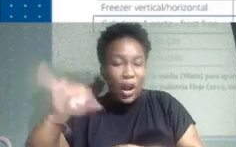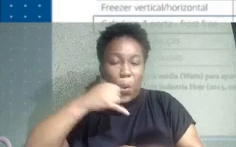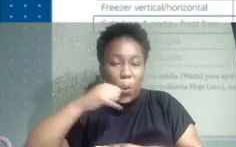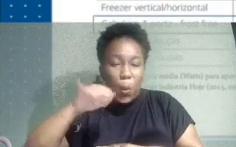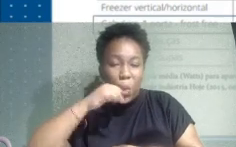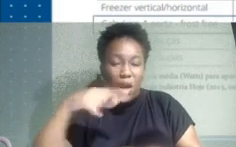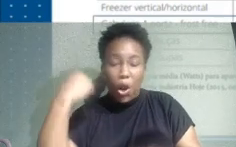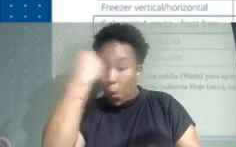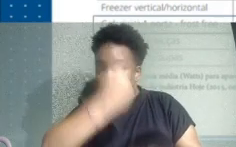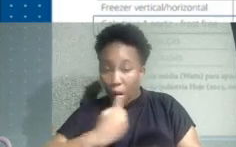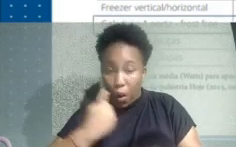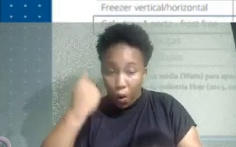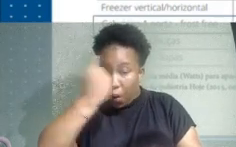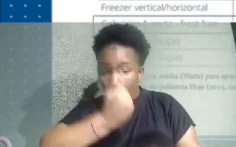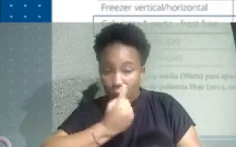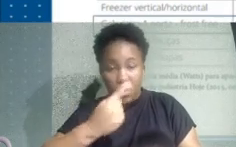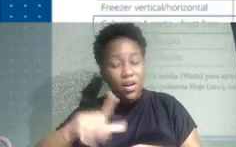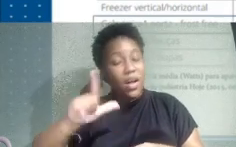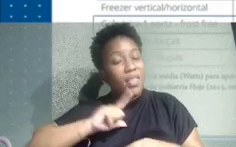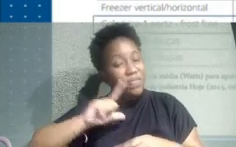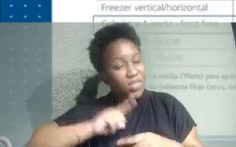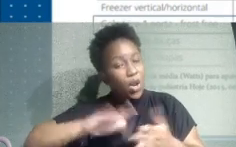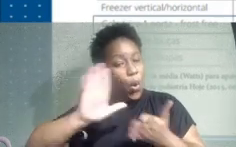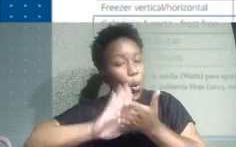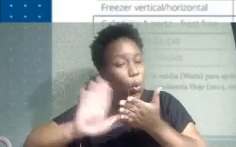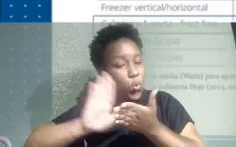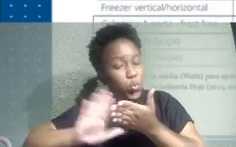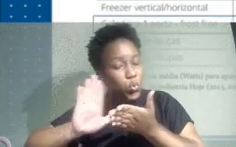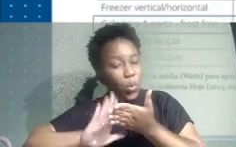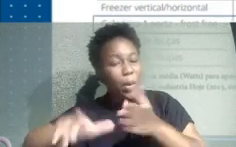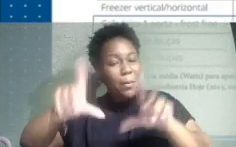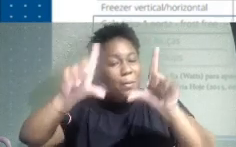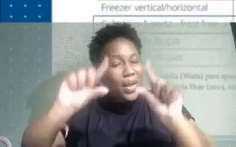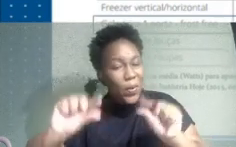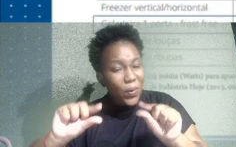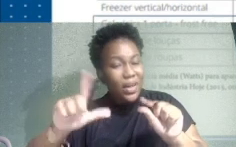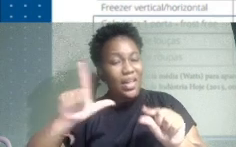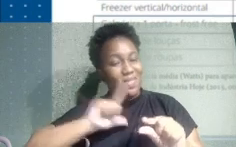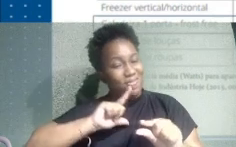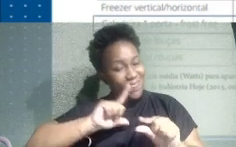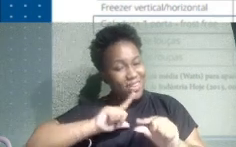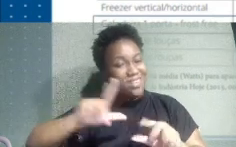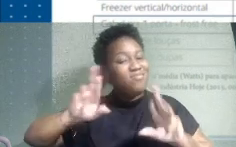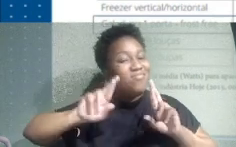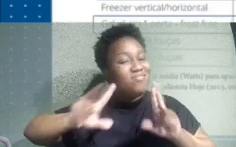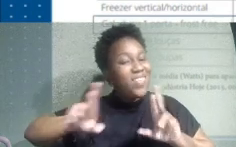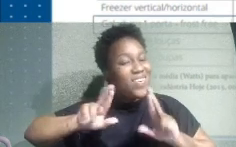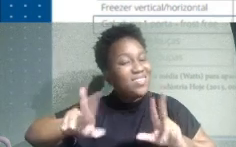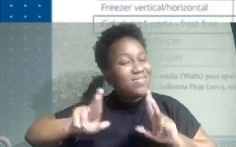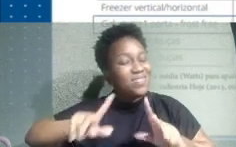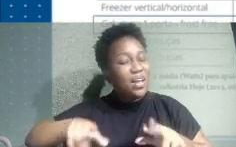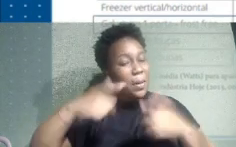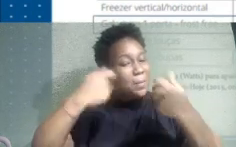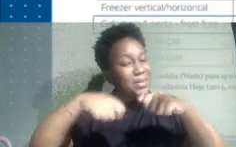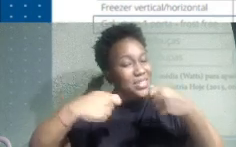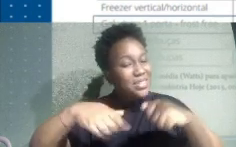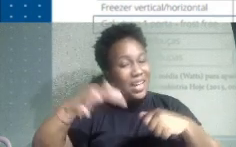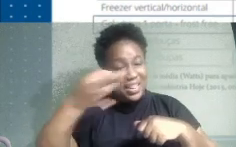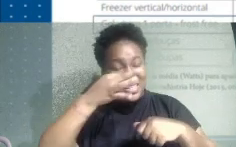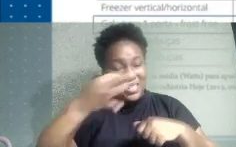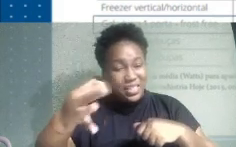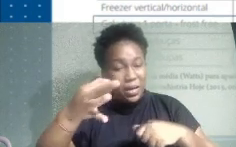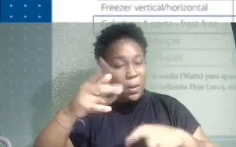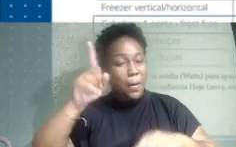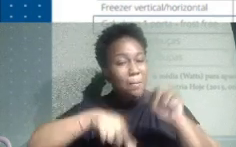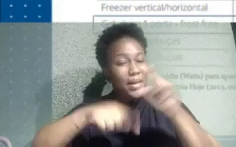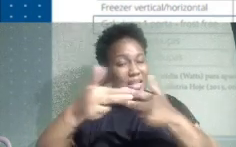utilizando todo dia, você tem um consumo médio mensal menor. Então existe essa diferença, tá? É interessante a gente se atentar a isso. Equipamentos